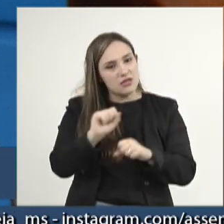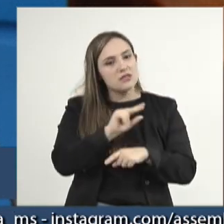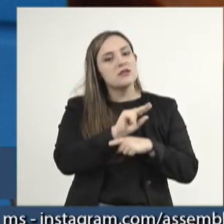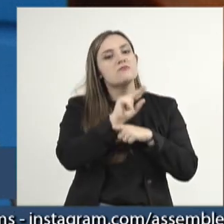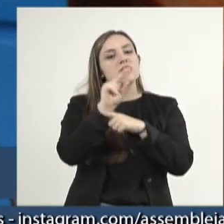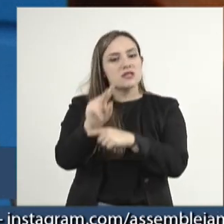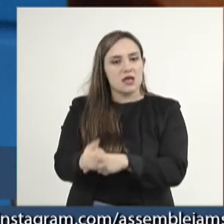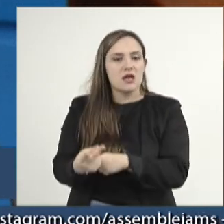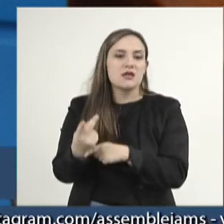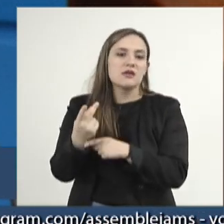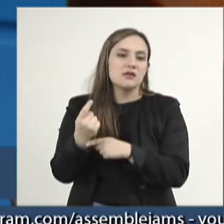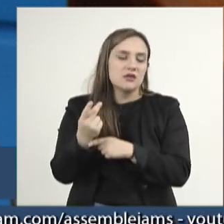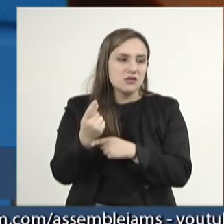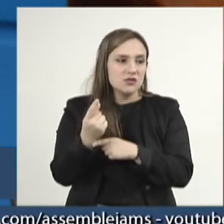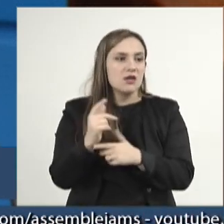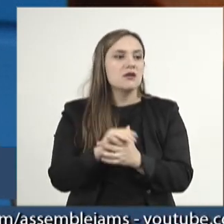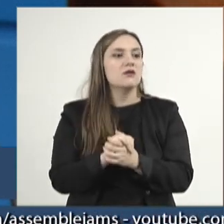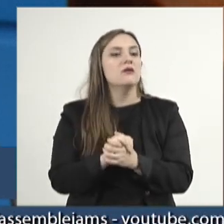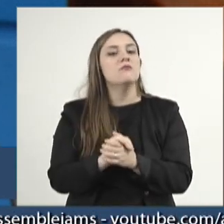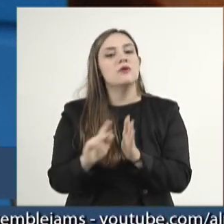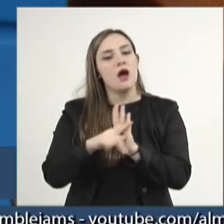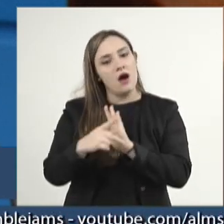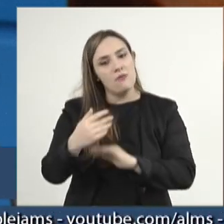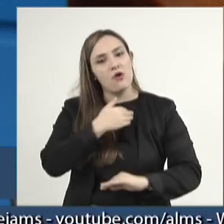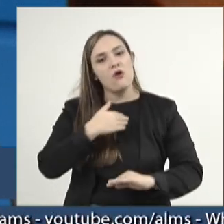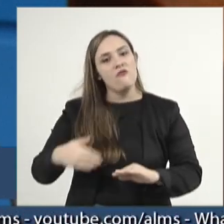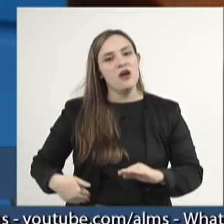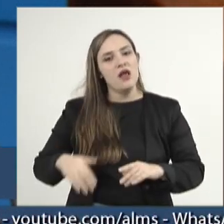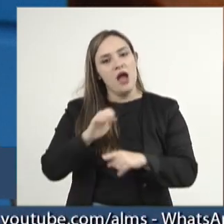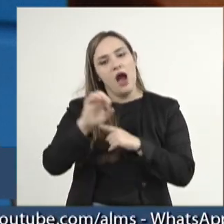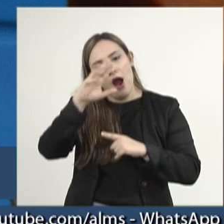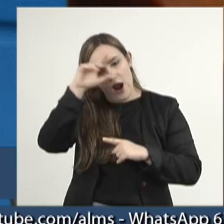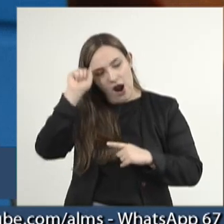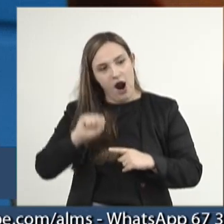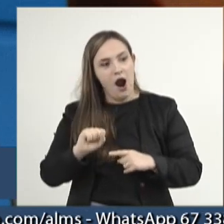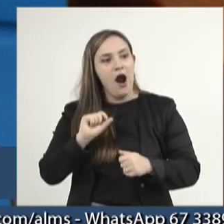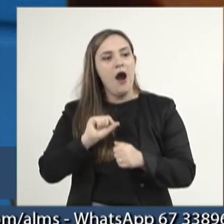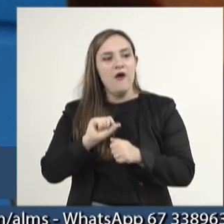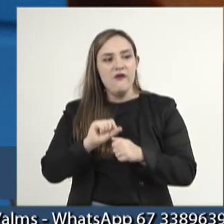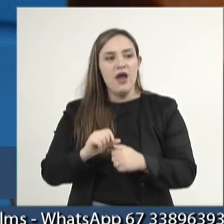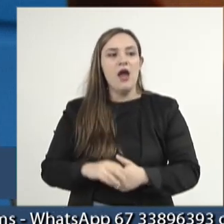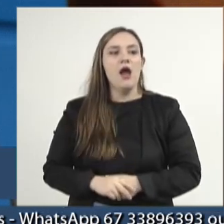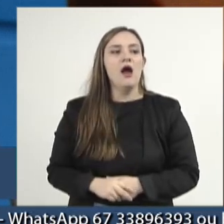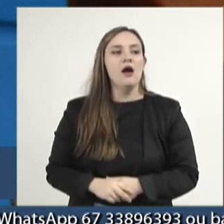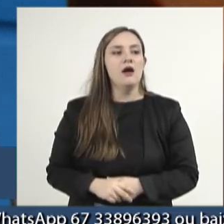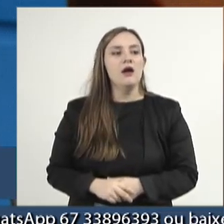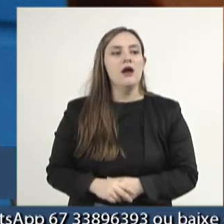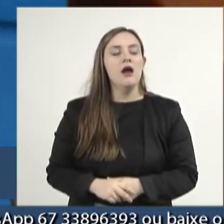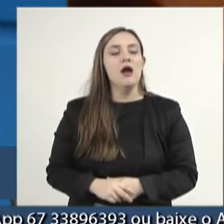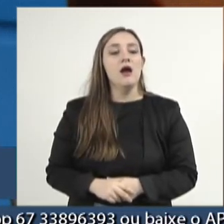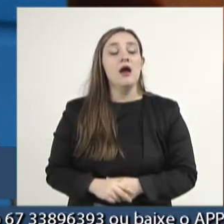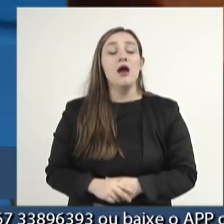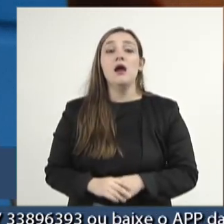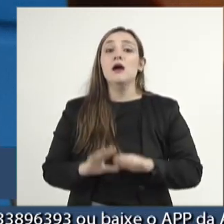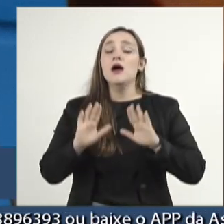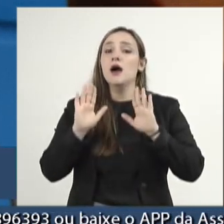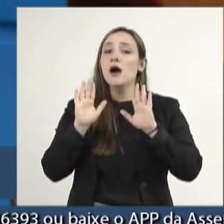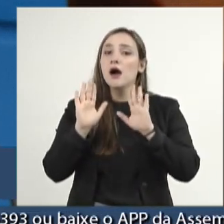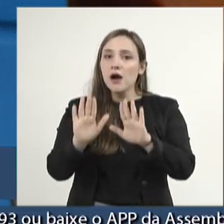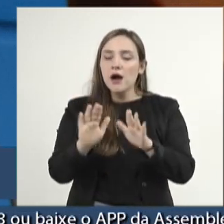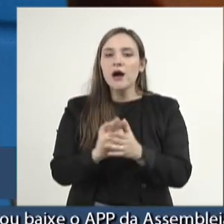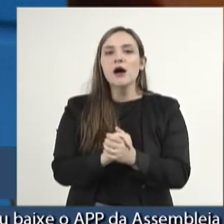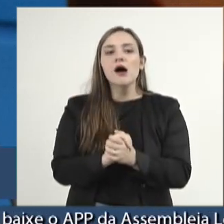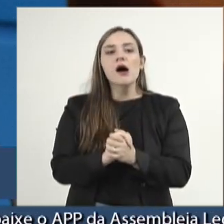avalizando as operações que o Estado do Mato Grosso do Sul executa. Com relação à